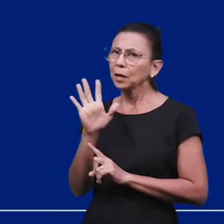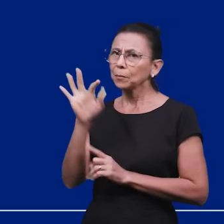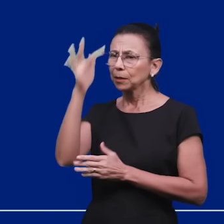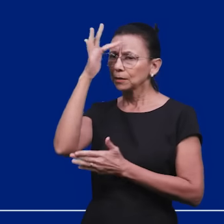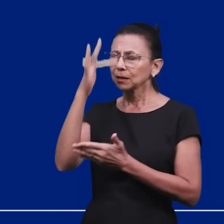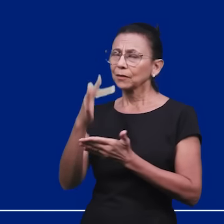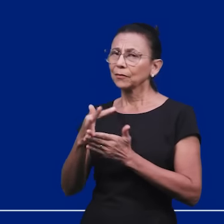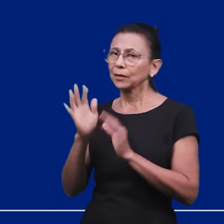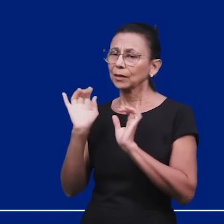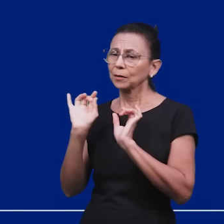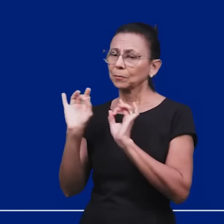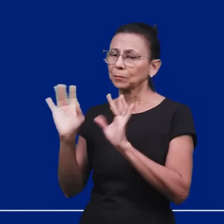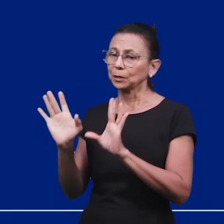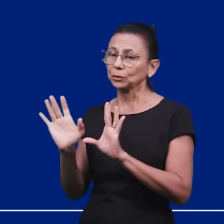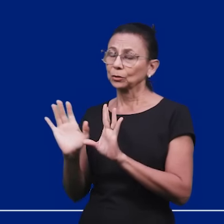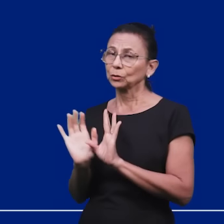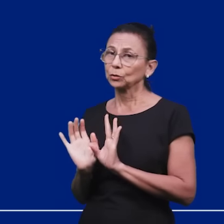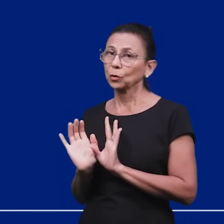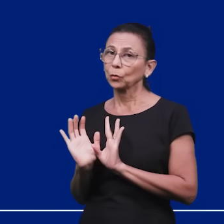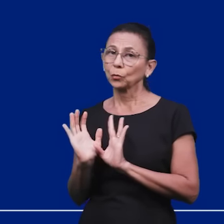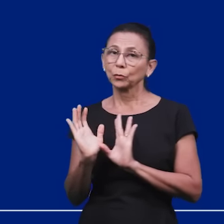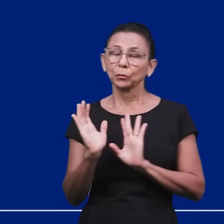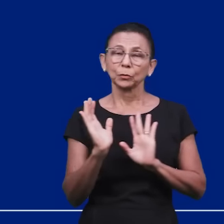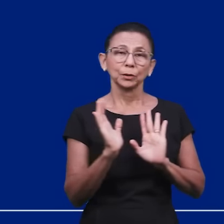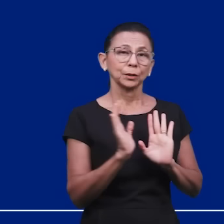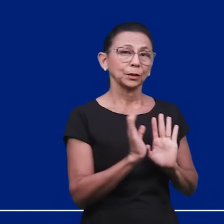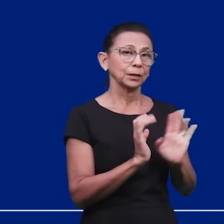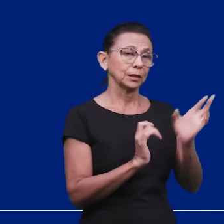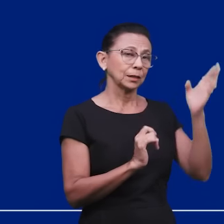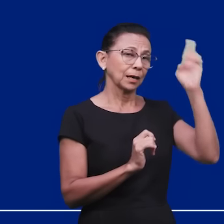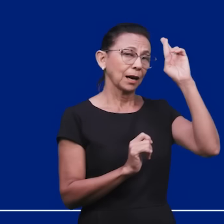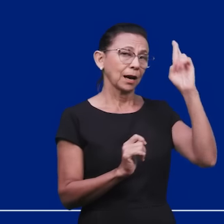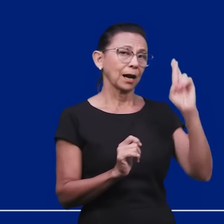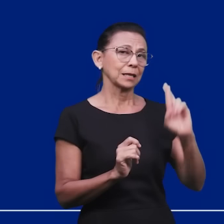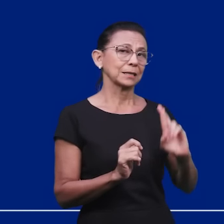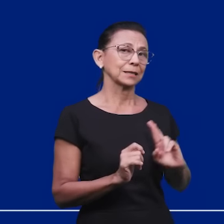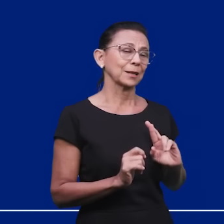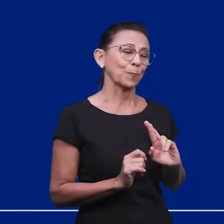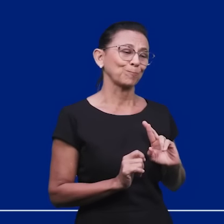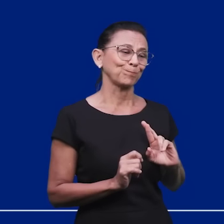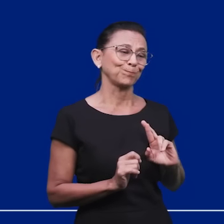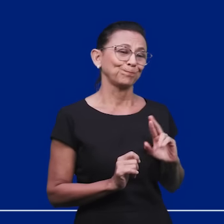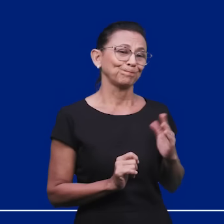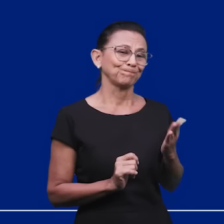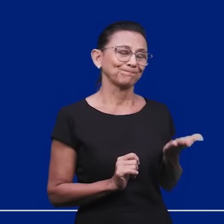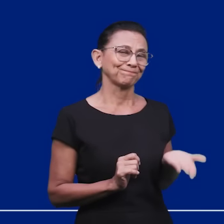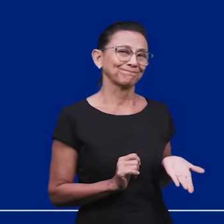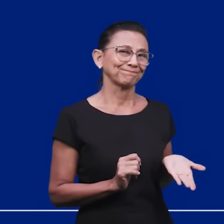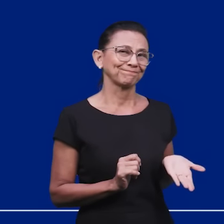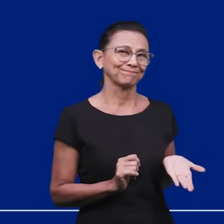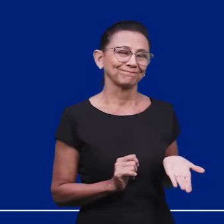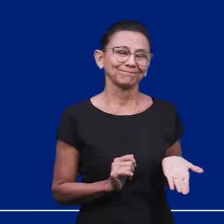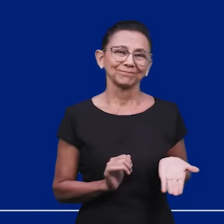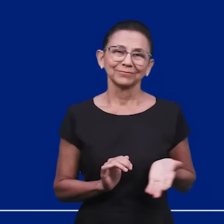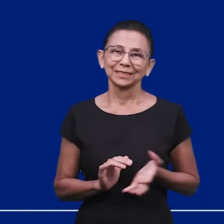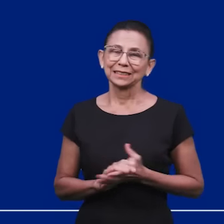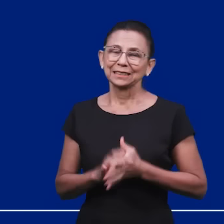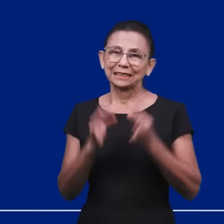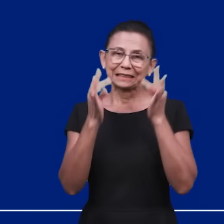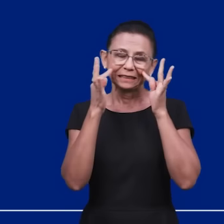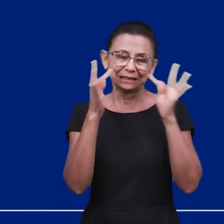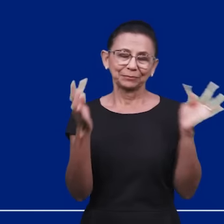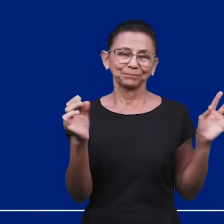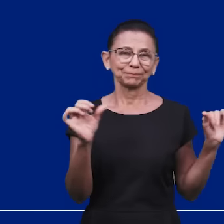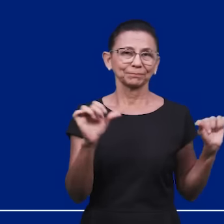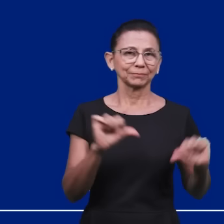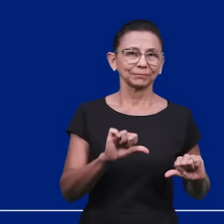à razão, sendo por esta razão ironizada pela sua má conduta.